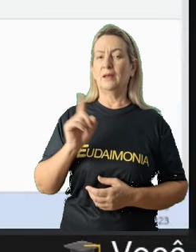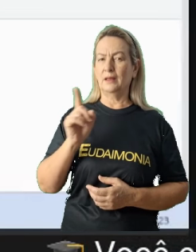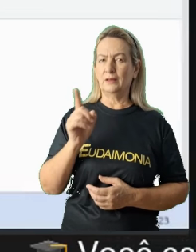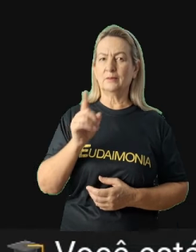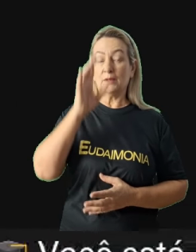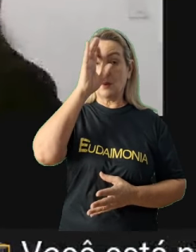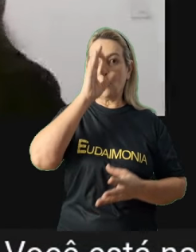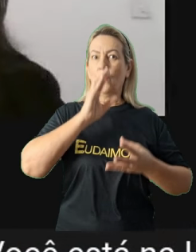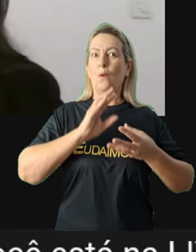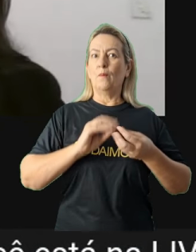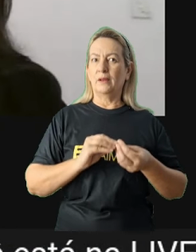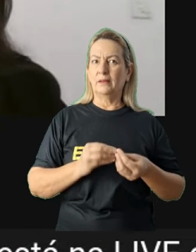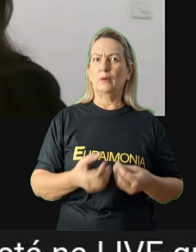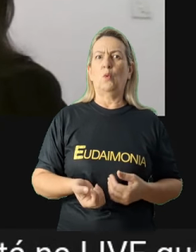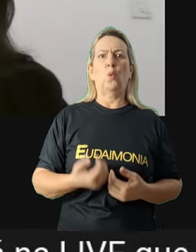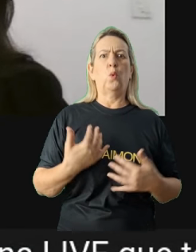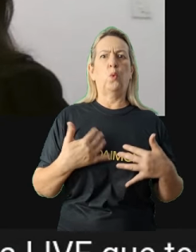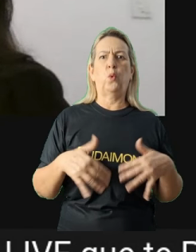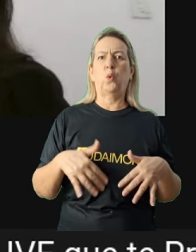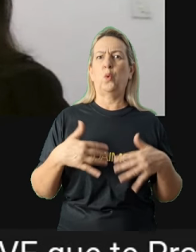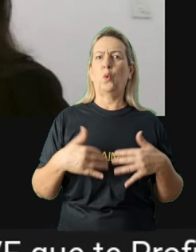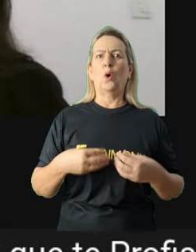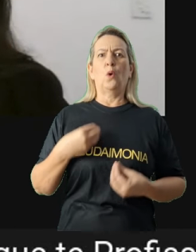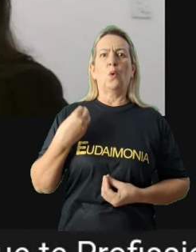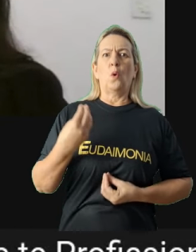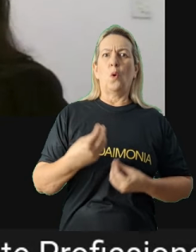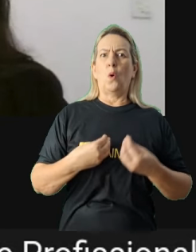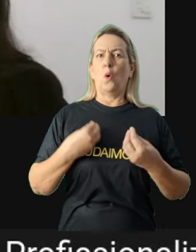tenham uma noção de que pé que anda,